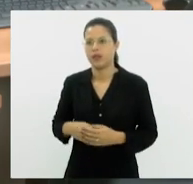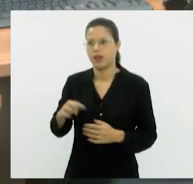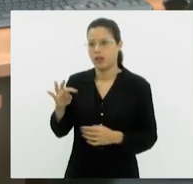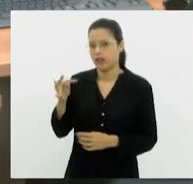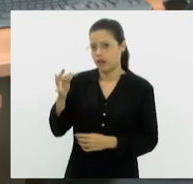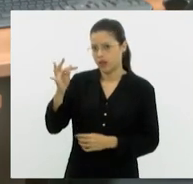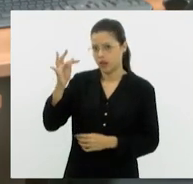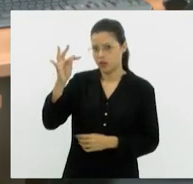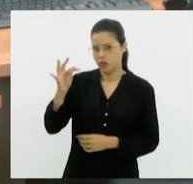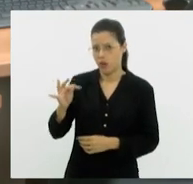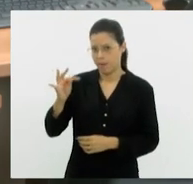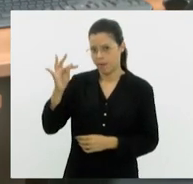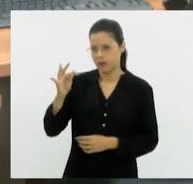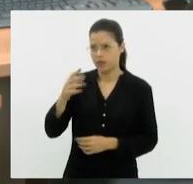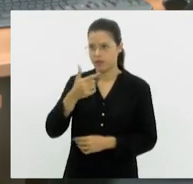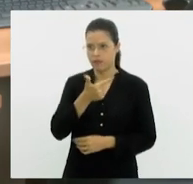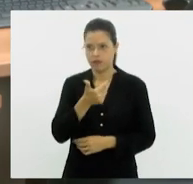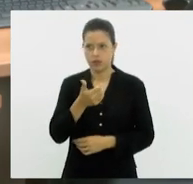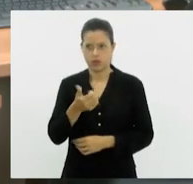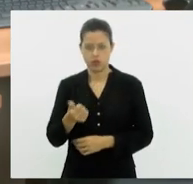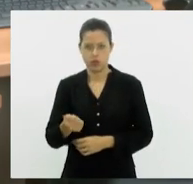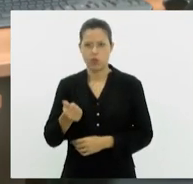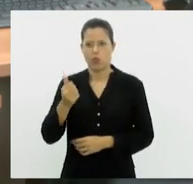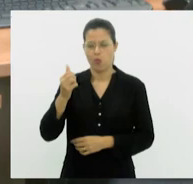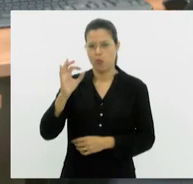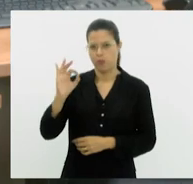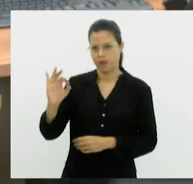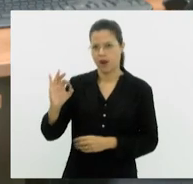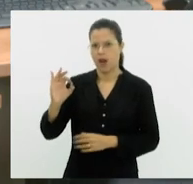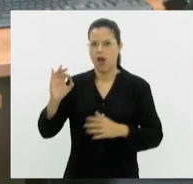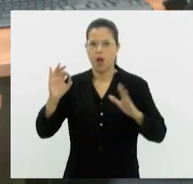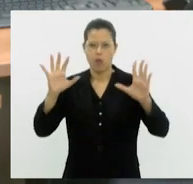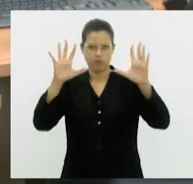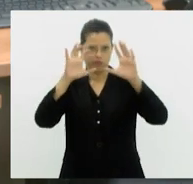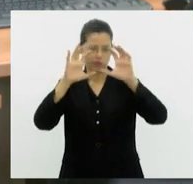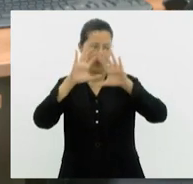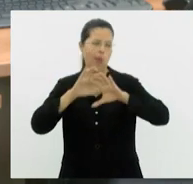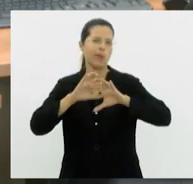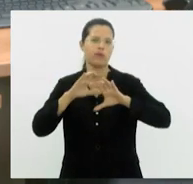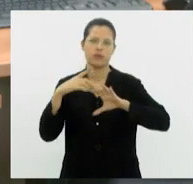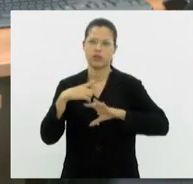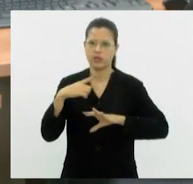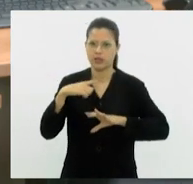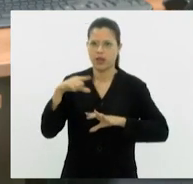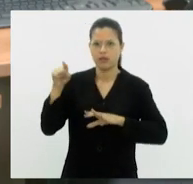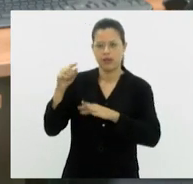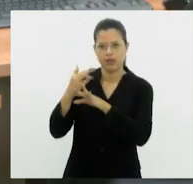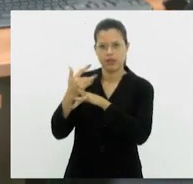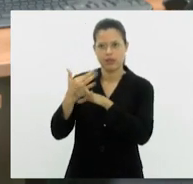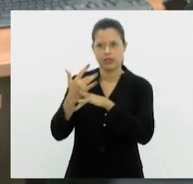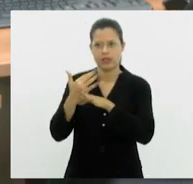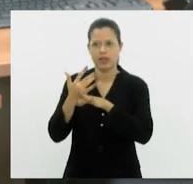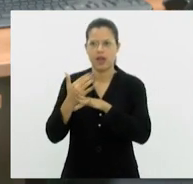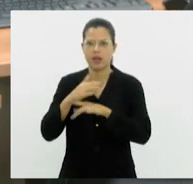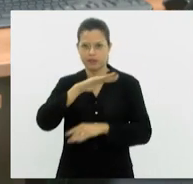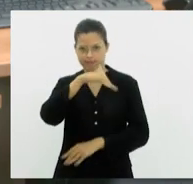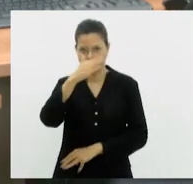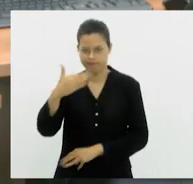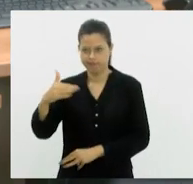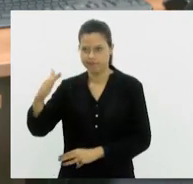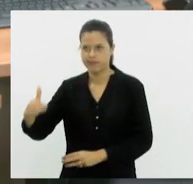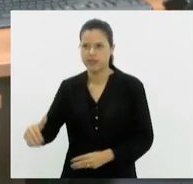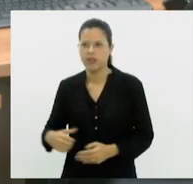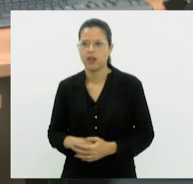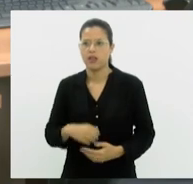Teresópolis, 21 graus, nuvens, bastante nuvens lá na cidade da região serrana do Rio.